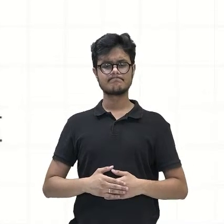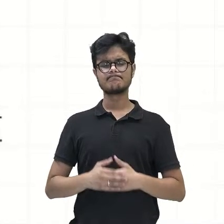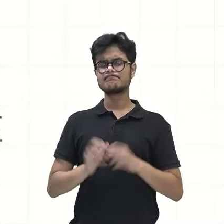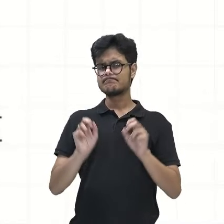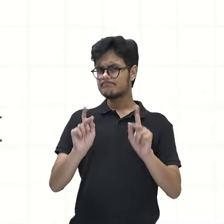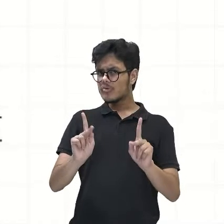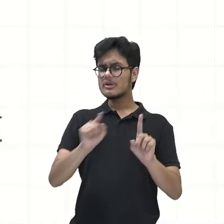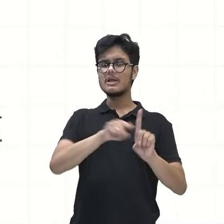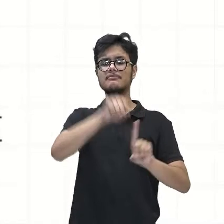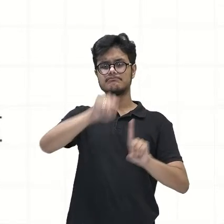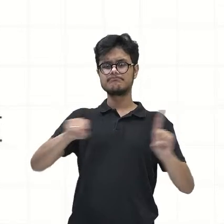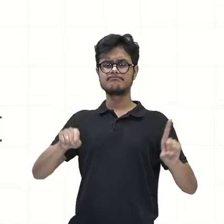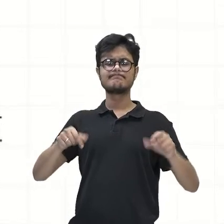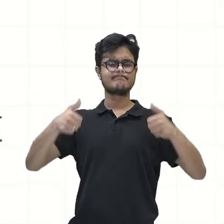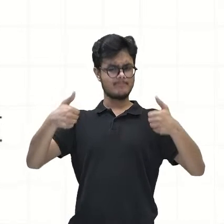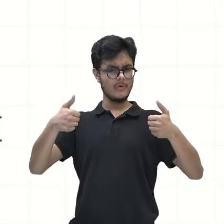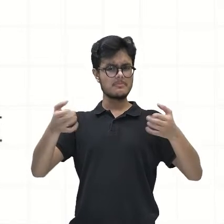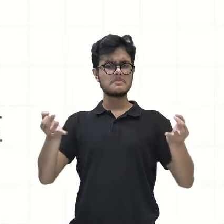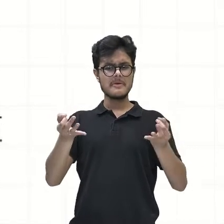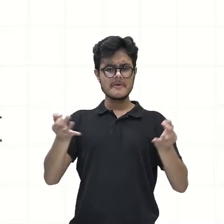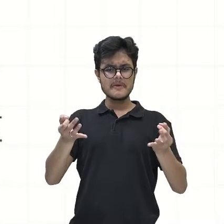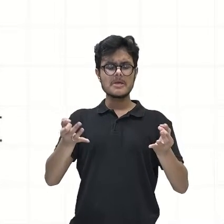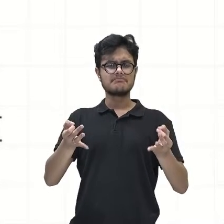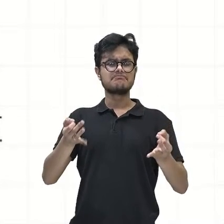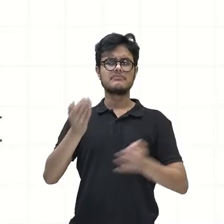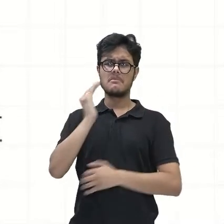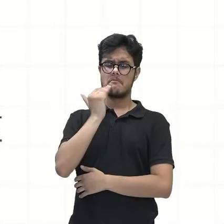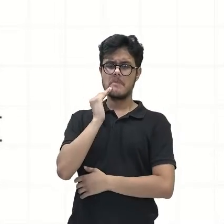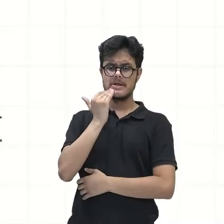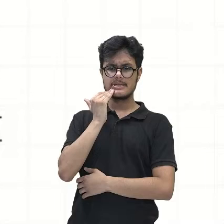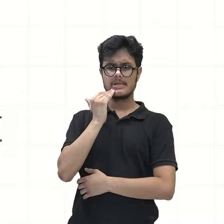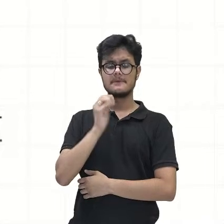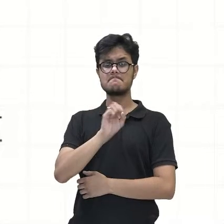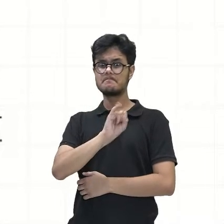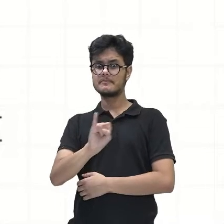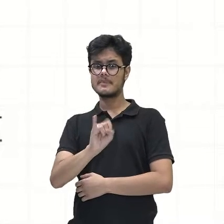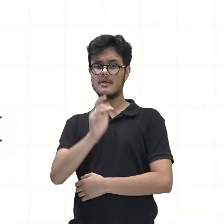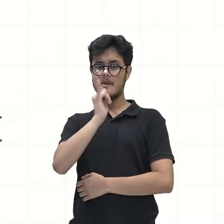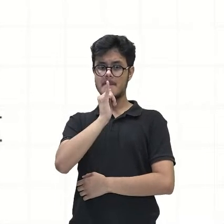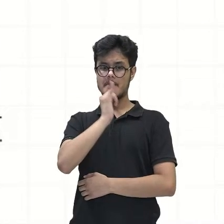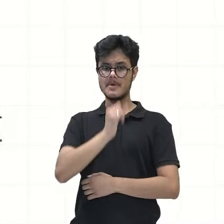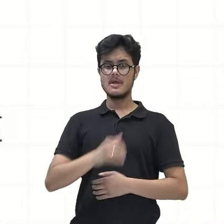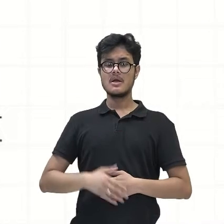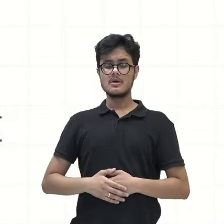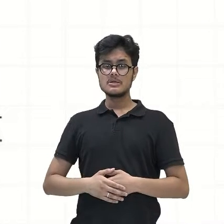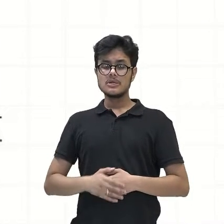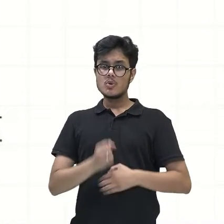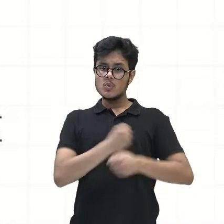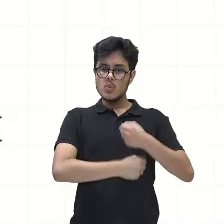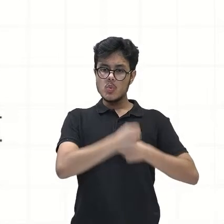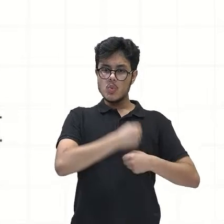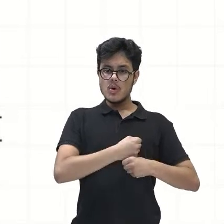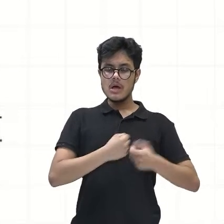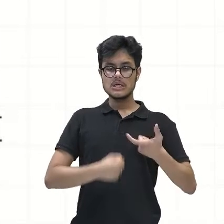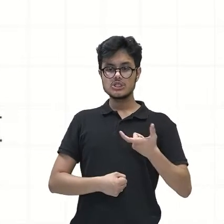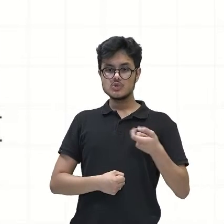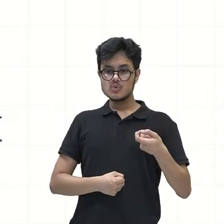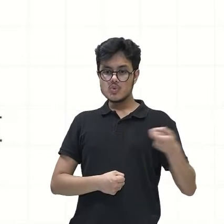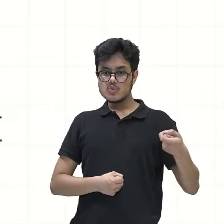tranquilo. Ó, se eu observar aqui em 2000, eu